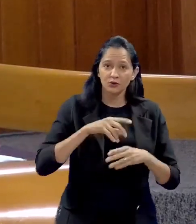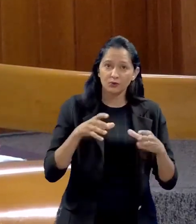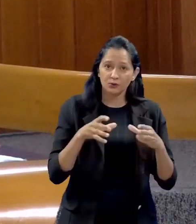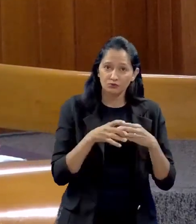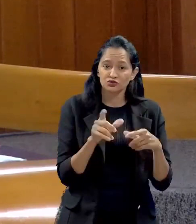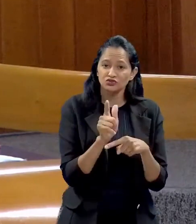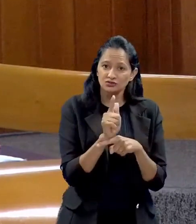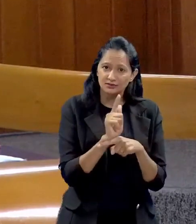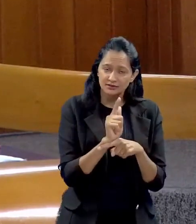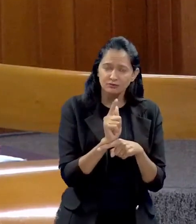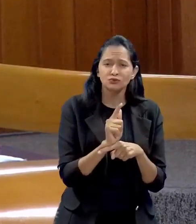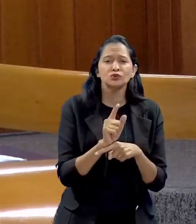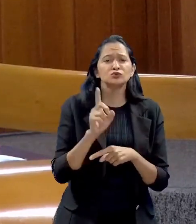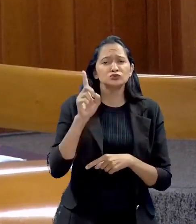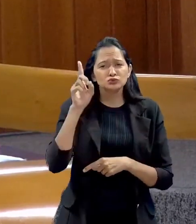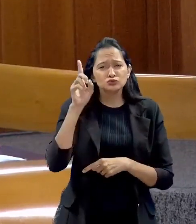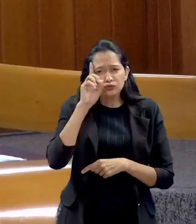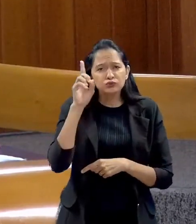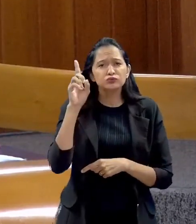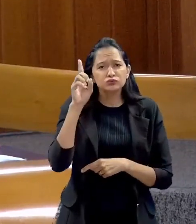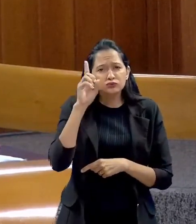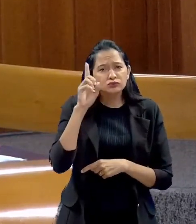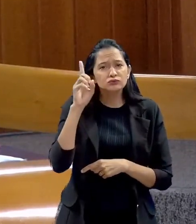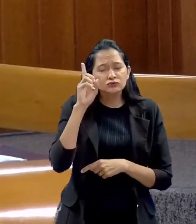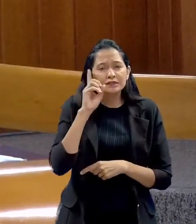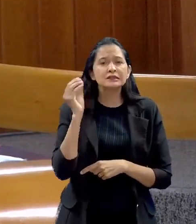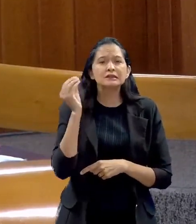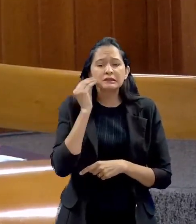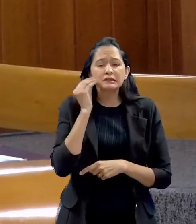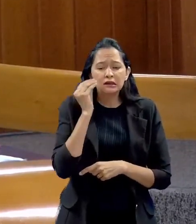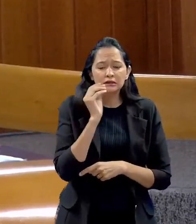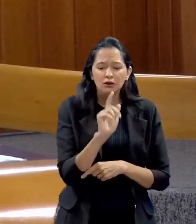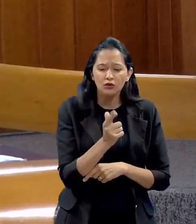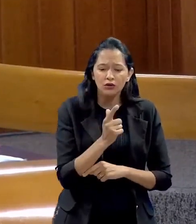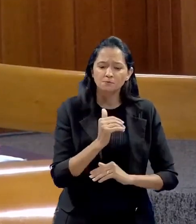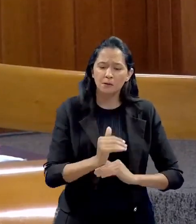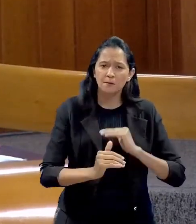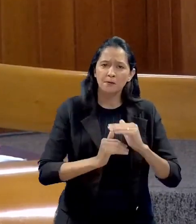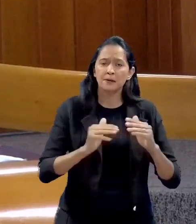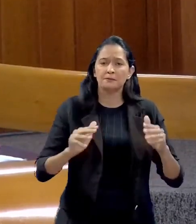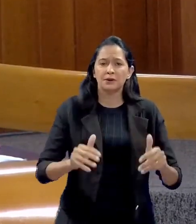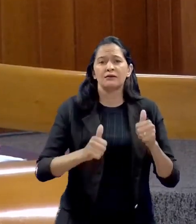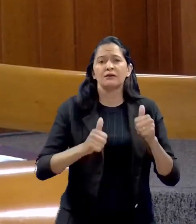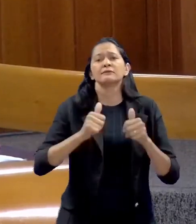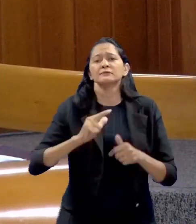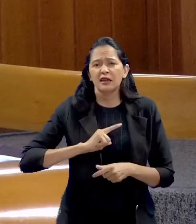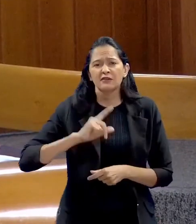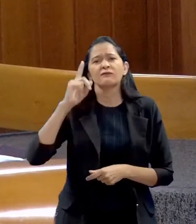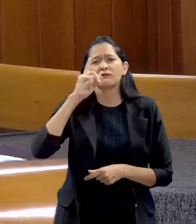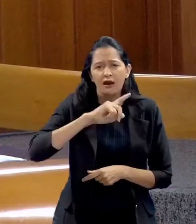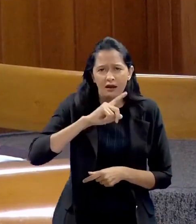todos os dias melhorar a nossa cidade. Tem defeito? Tem. Tem dificuldade? Tem.